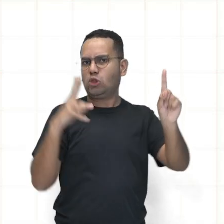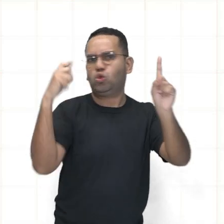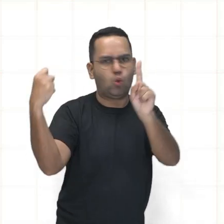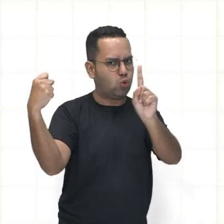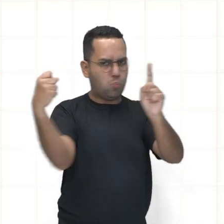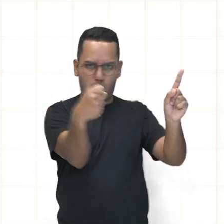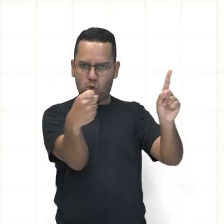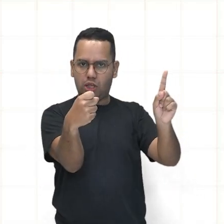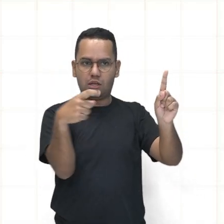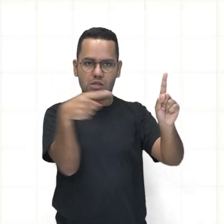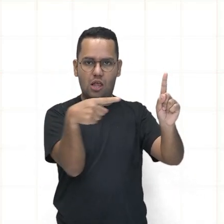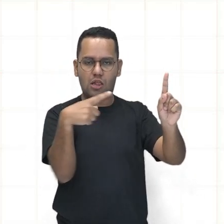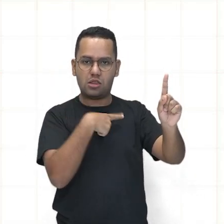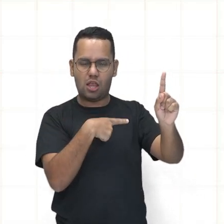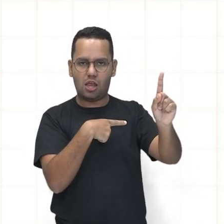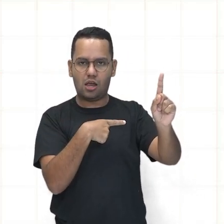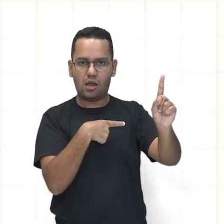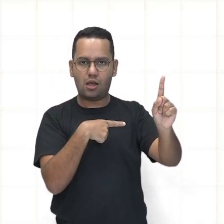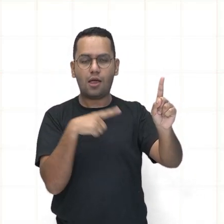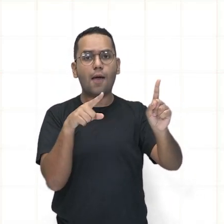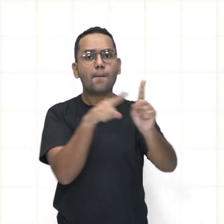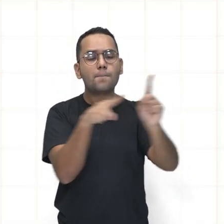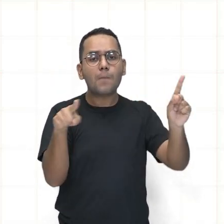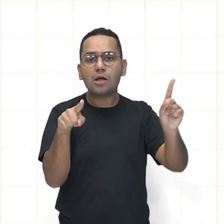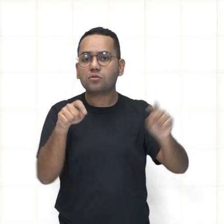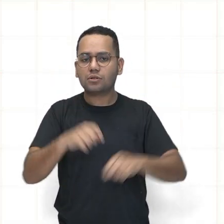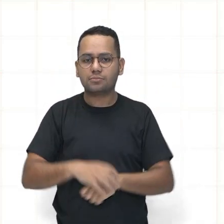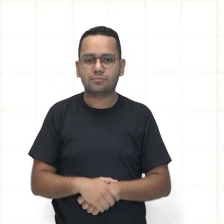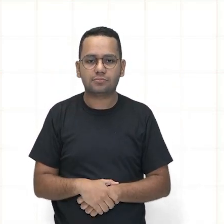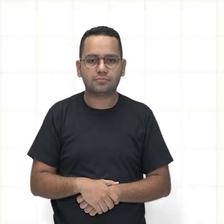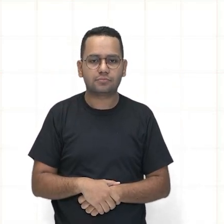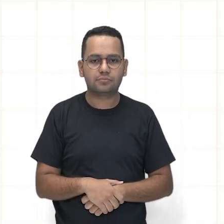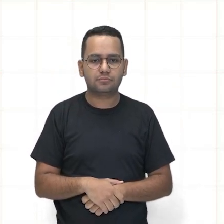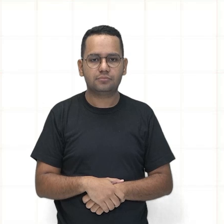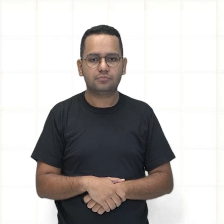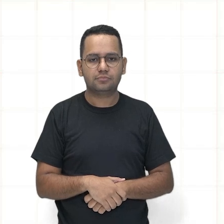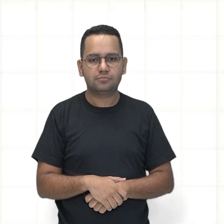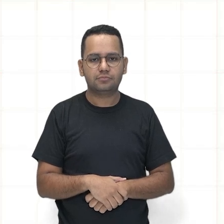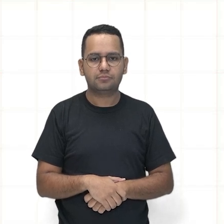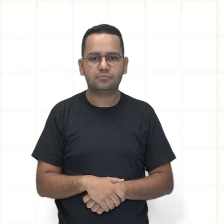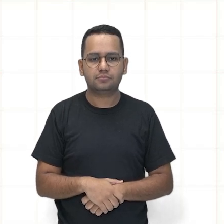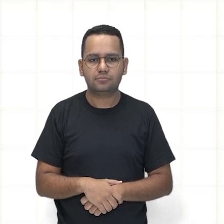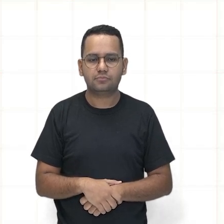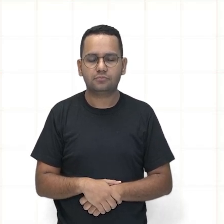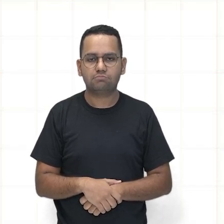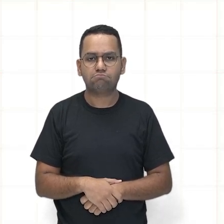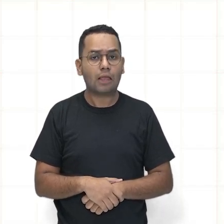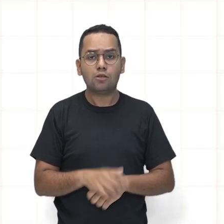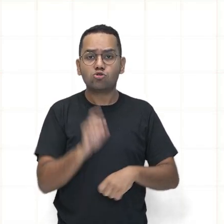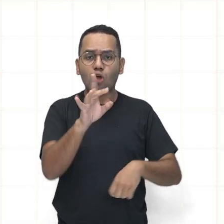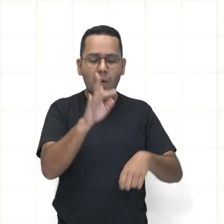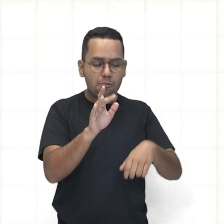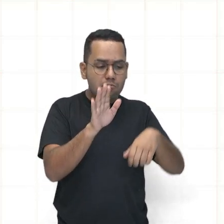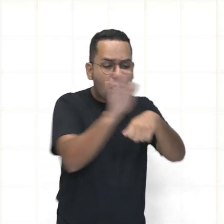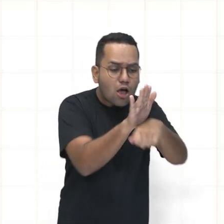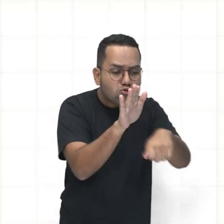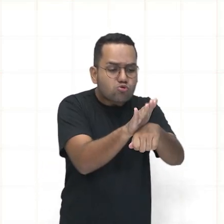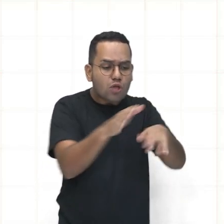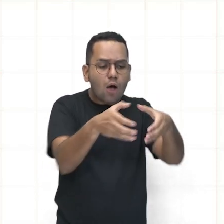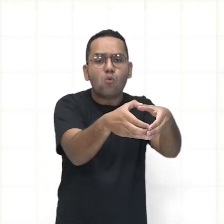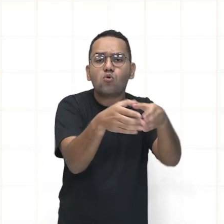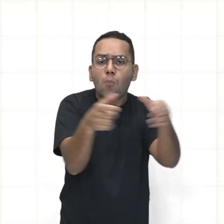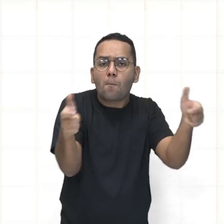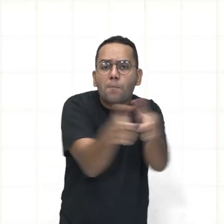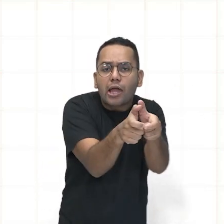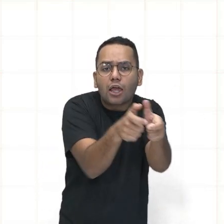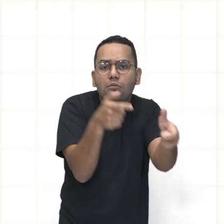administrar de uma forma que vai melhorar, no caso, aquelas pessoas que estavam mais próximas a ele. E as outras províncias